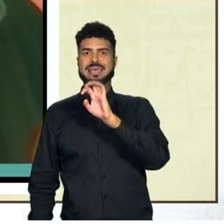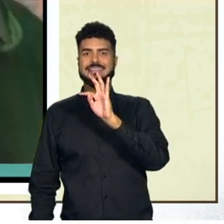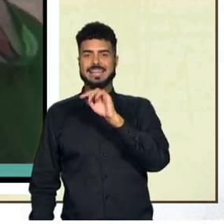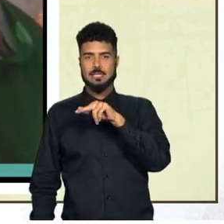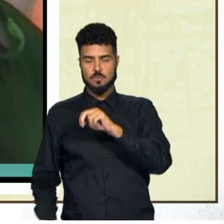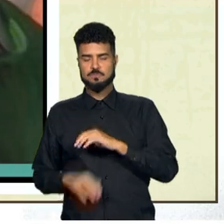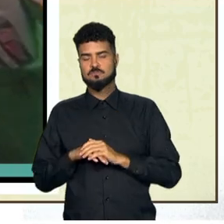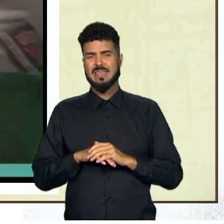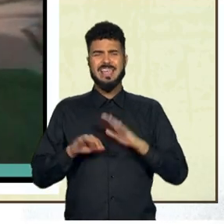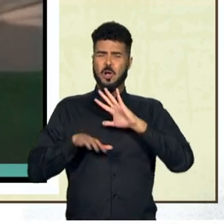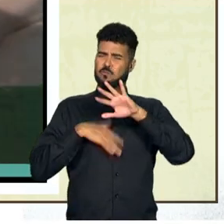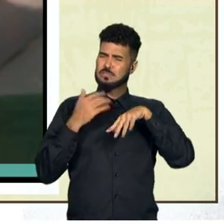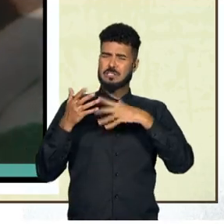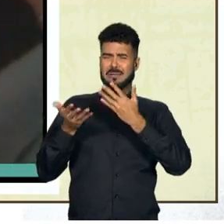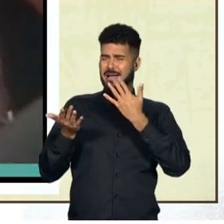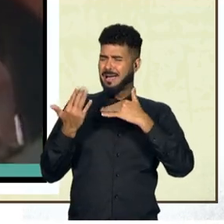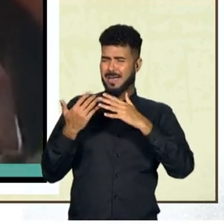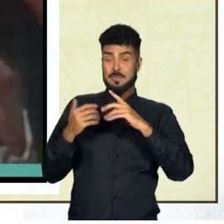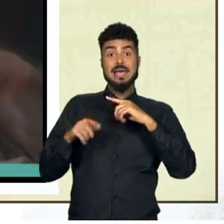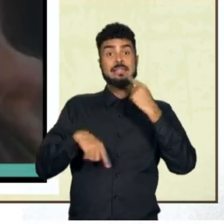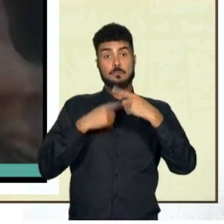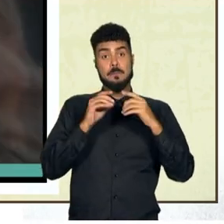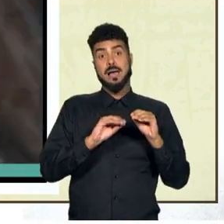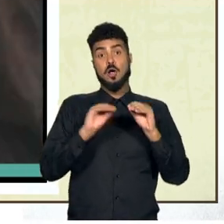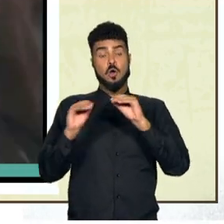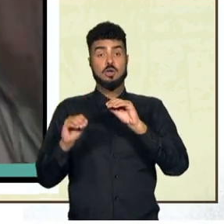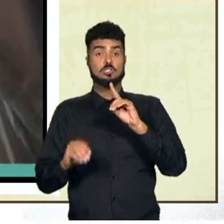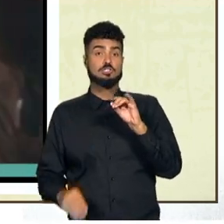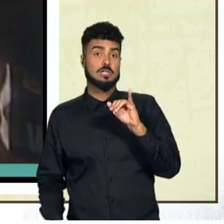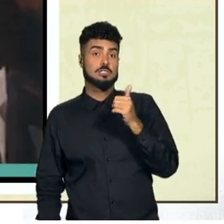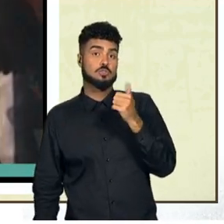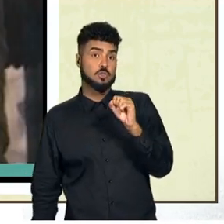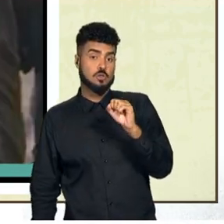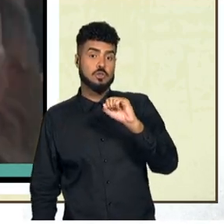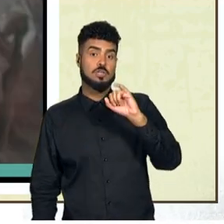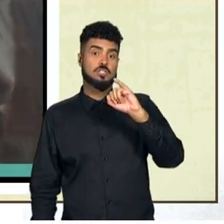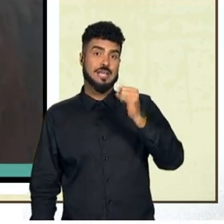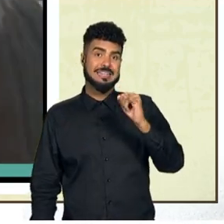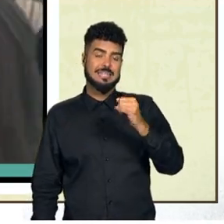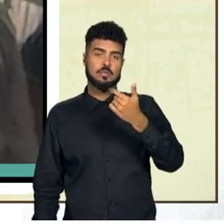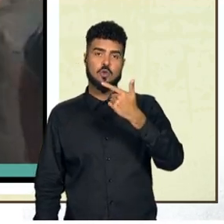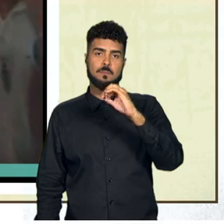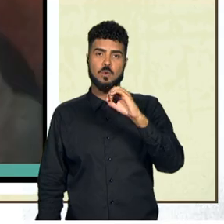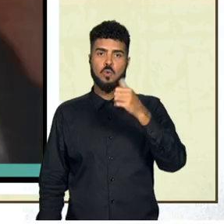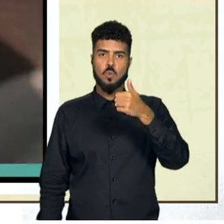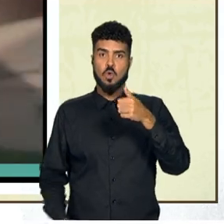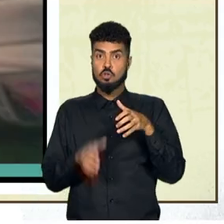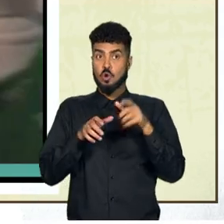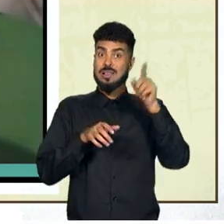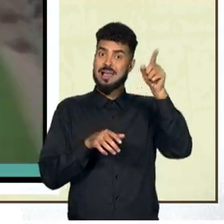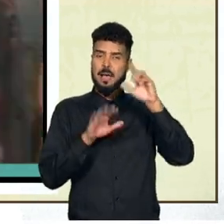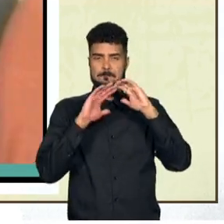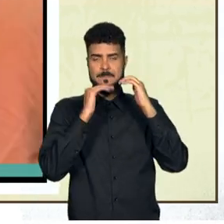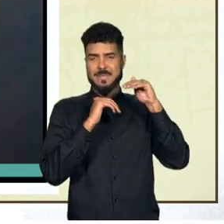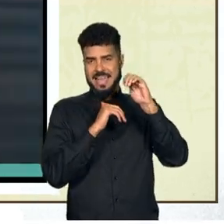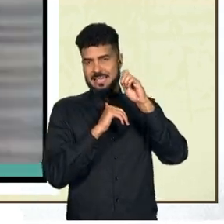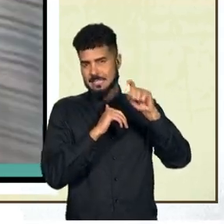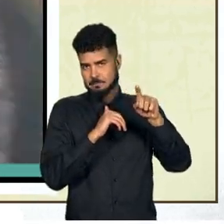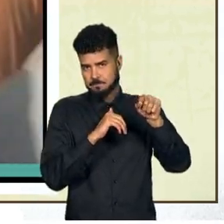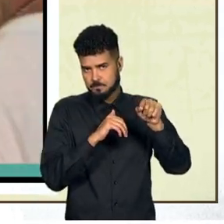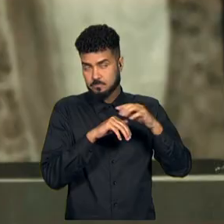o jogo foi remarcado para o dia 18 de janeiro de 2001, no Maracanã. Apesar do